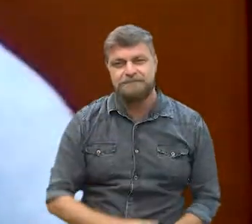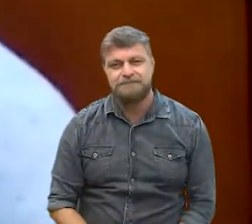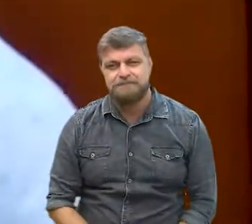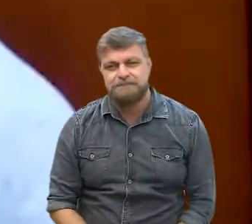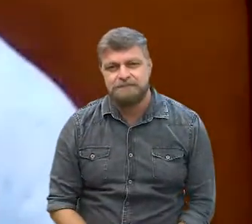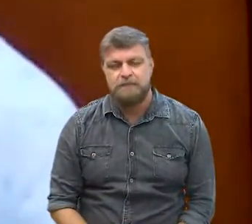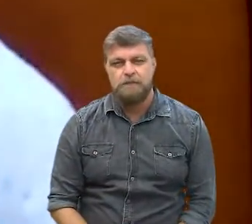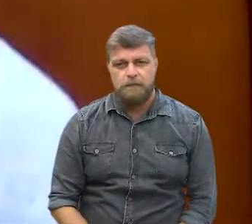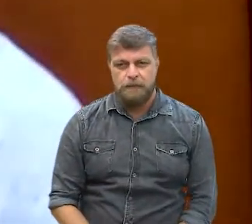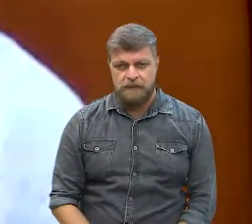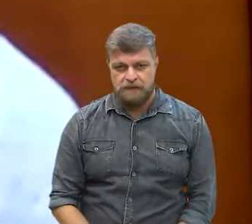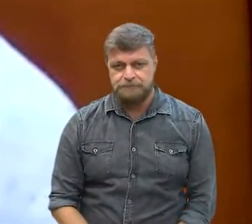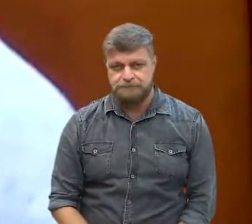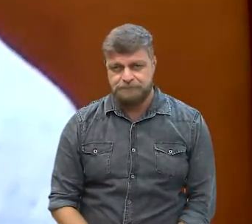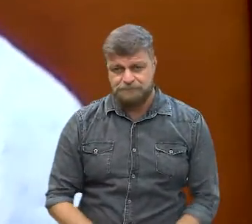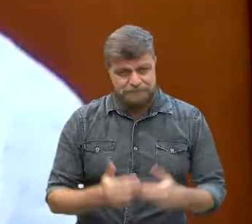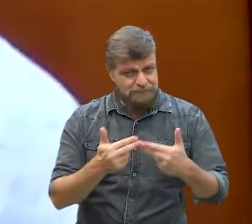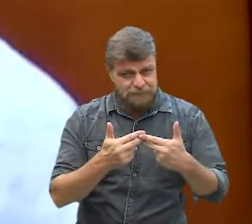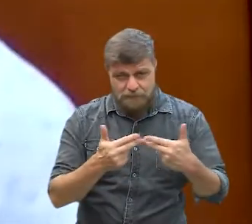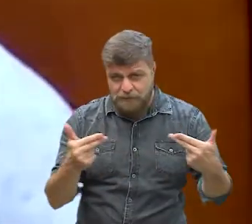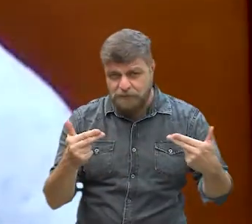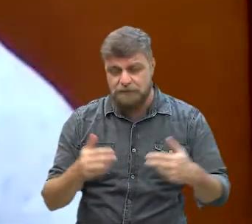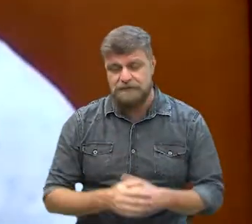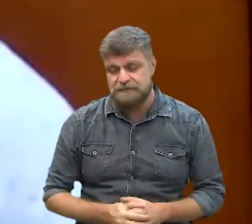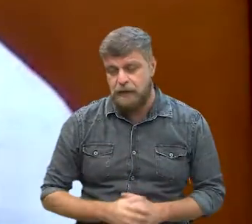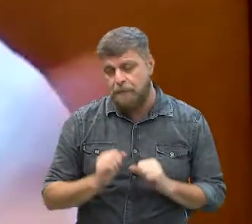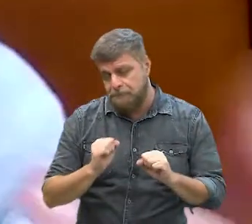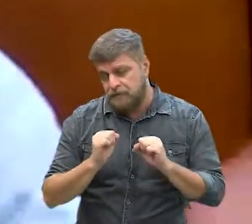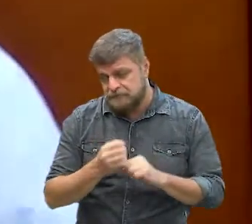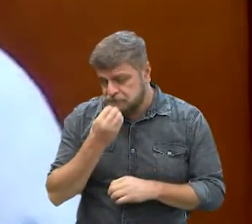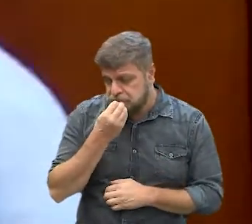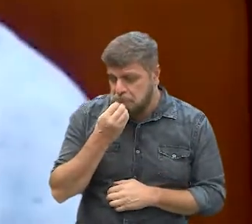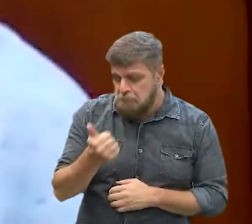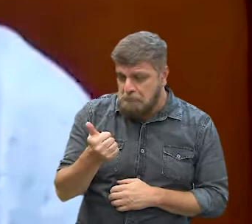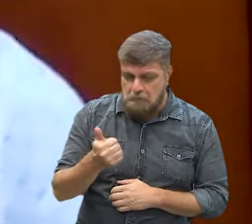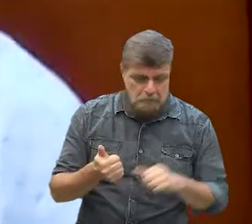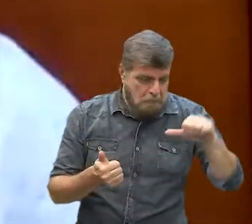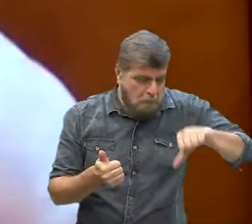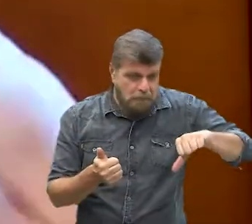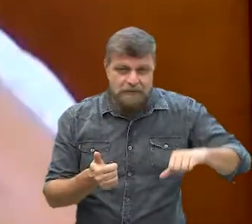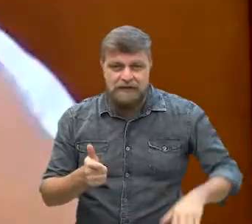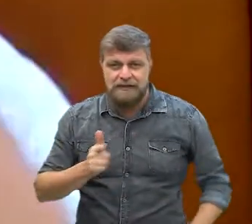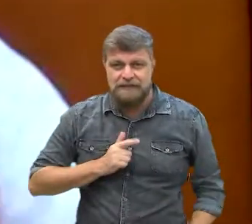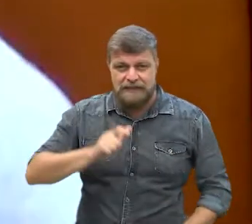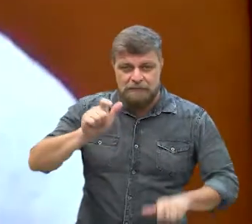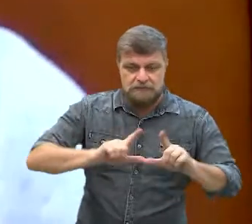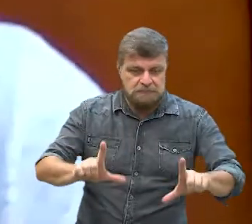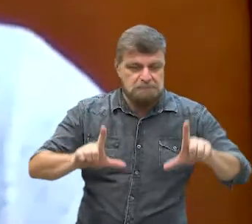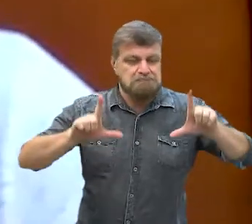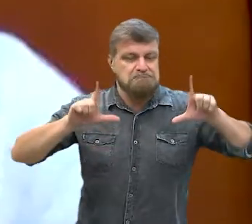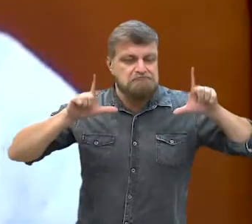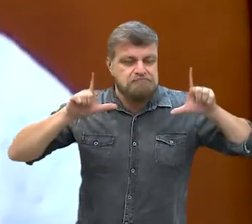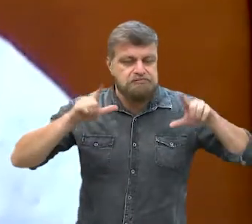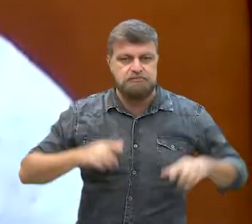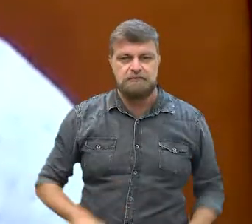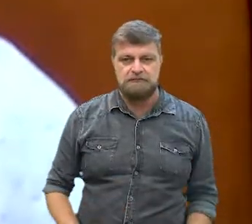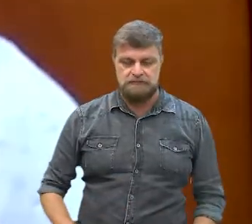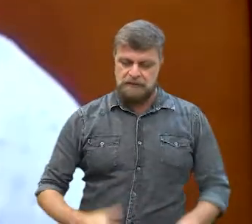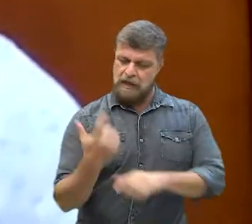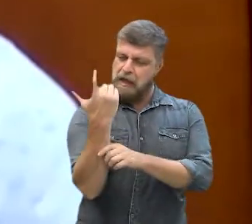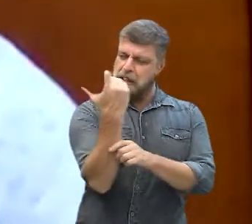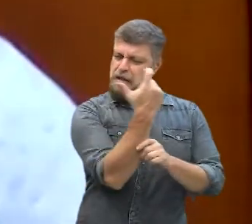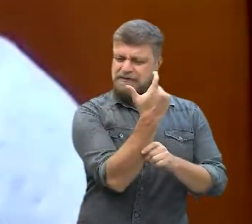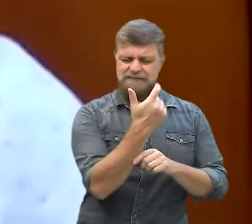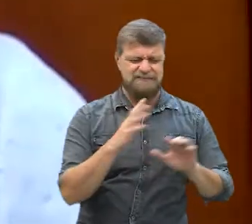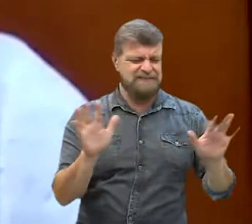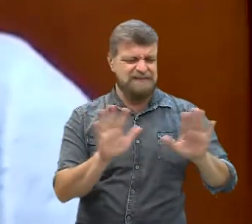né? Isso é uma coisa muito. Pode ser que seja bom ou ruim. Tem muita gente que coloca muito a cara no negócio, aparece ali